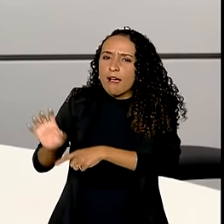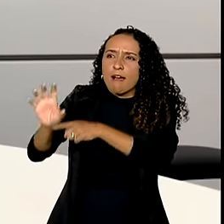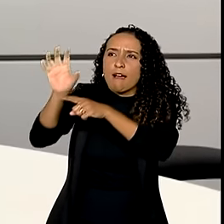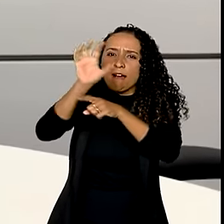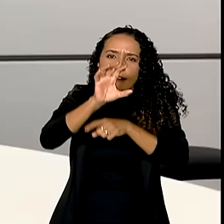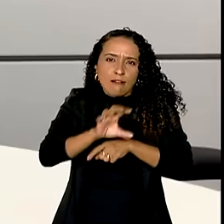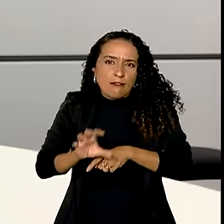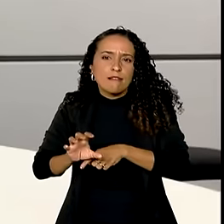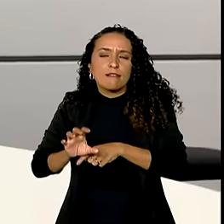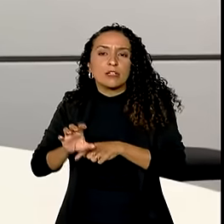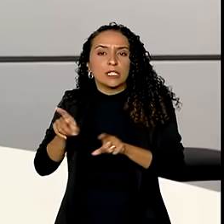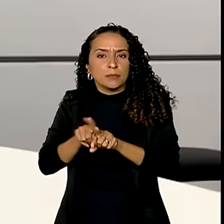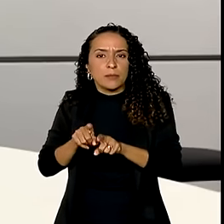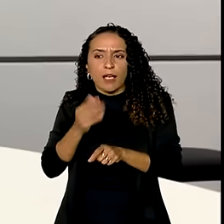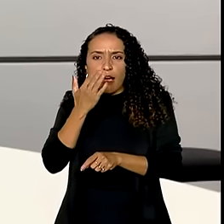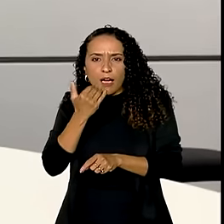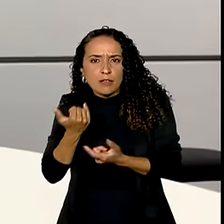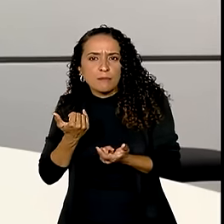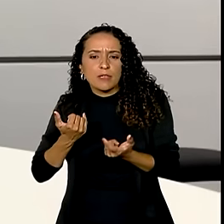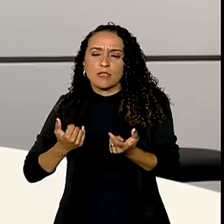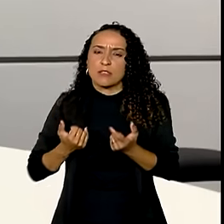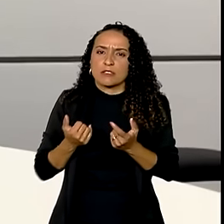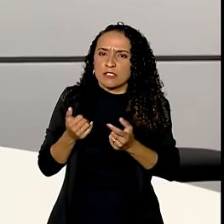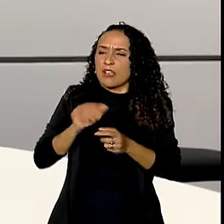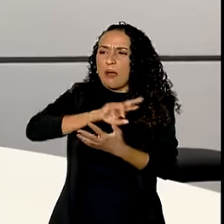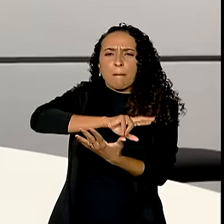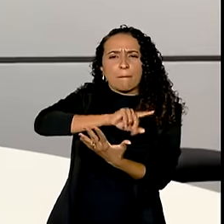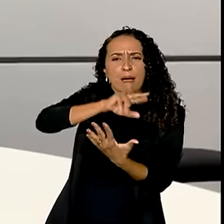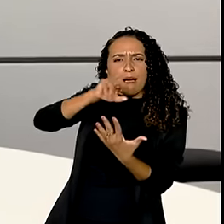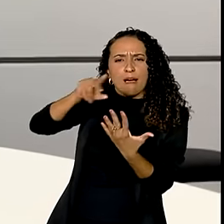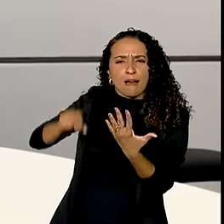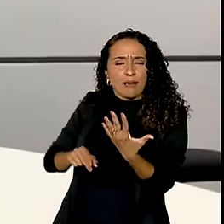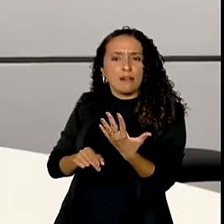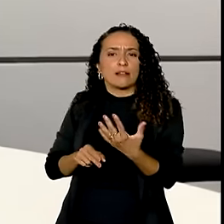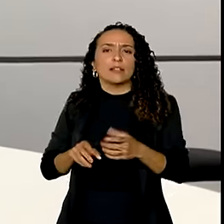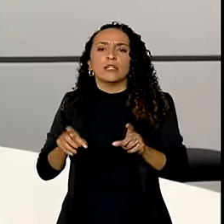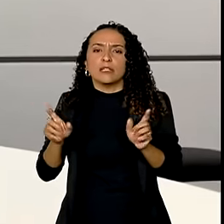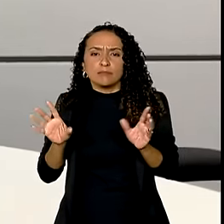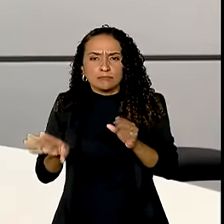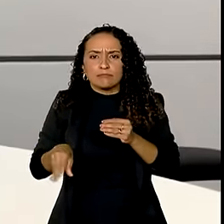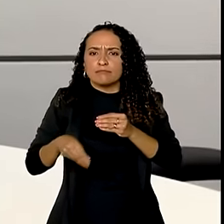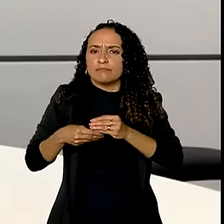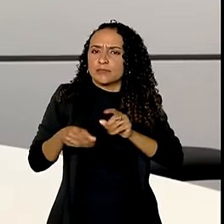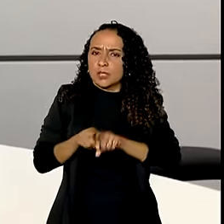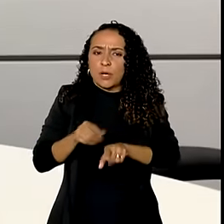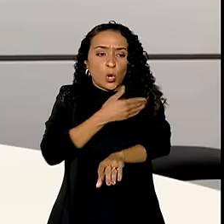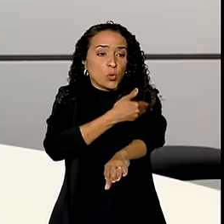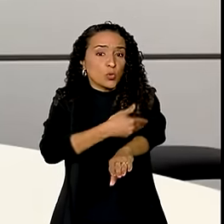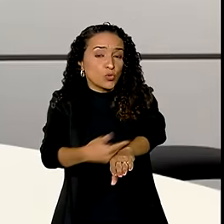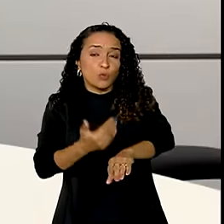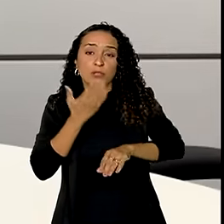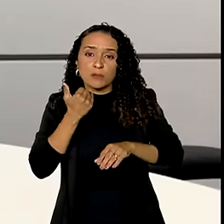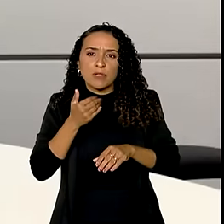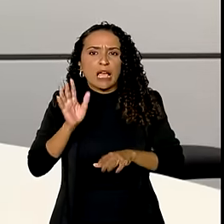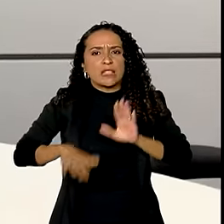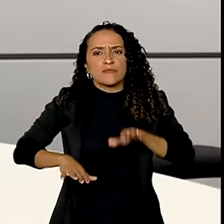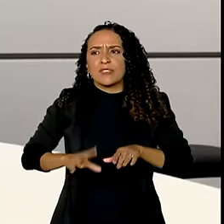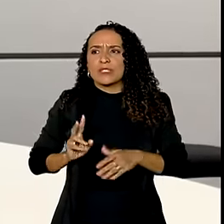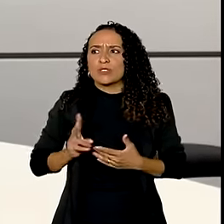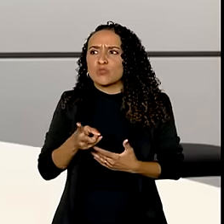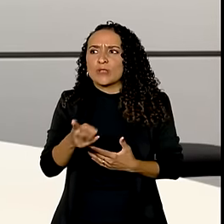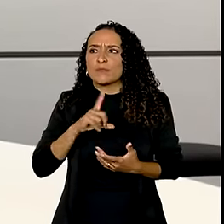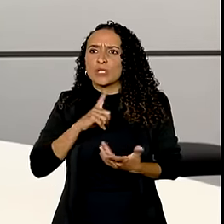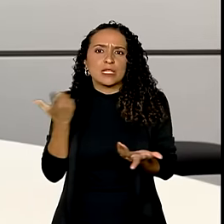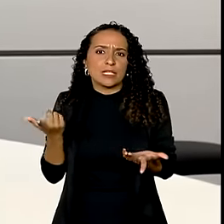regionalidade, né, alimentos da sociobiodiversidades que fazem parte do hábito alimentar, que nem sempre são